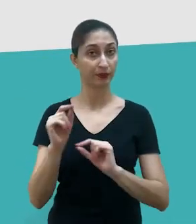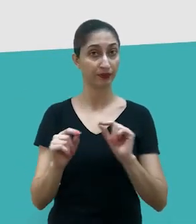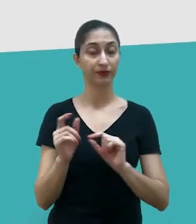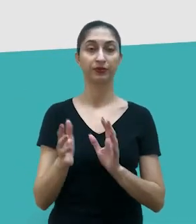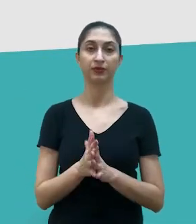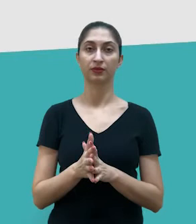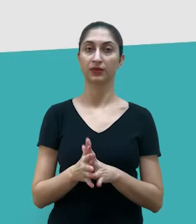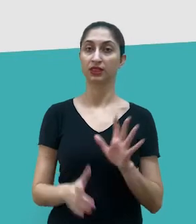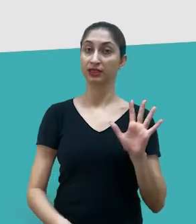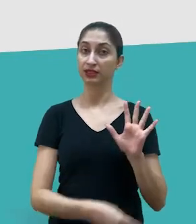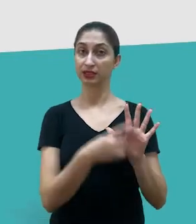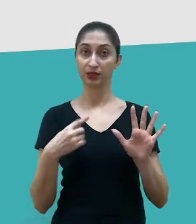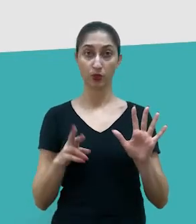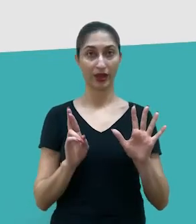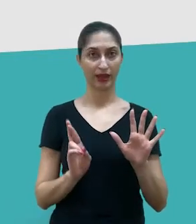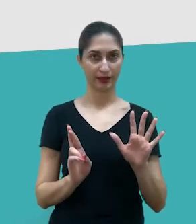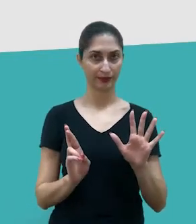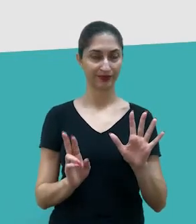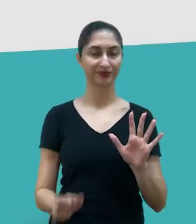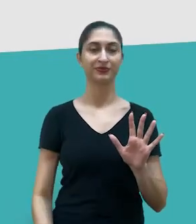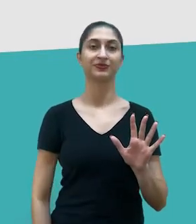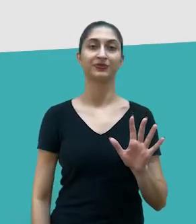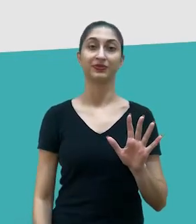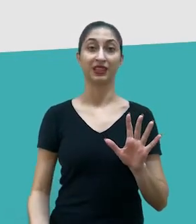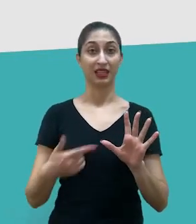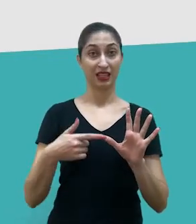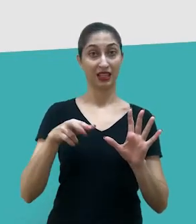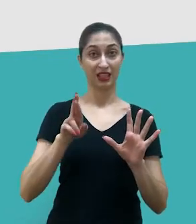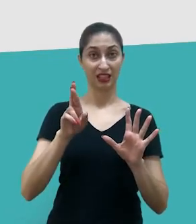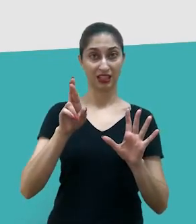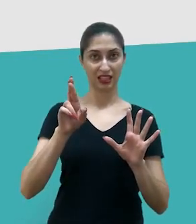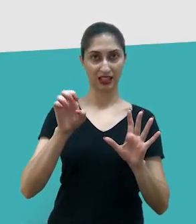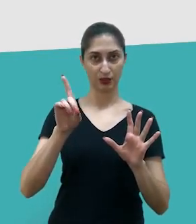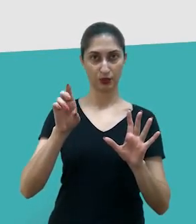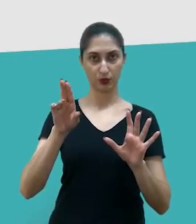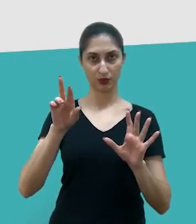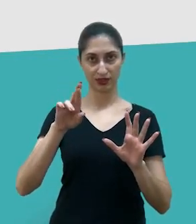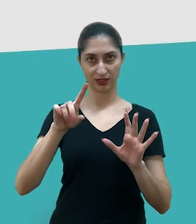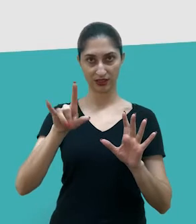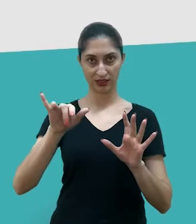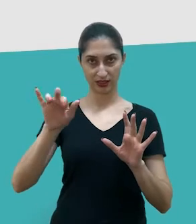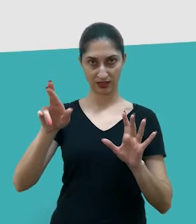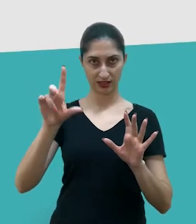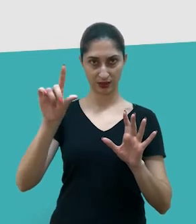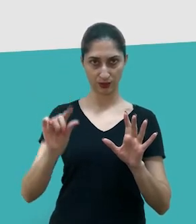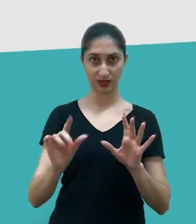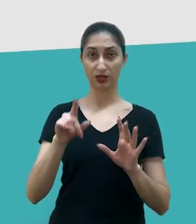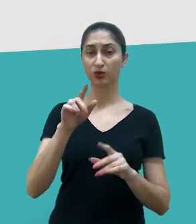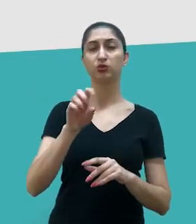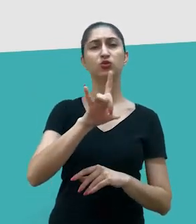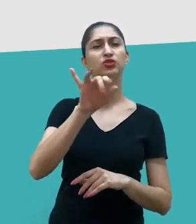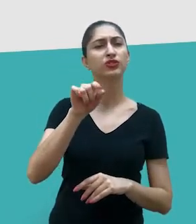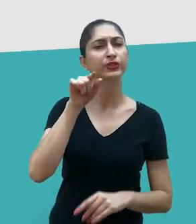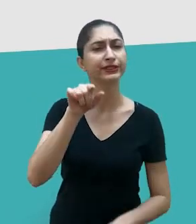nos 5 R's. Vamos lá? Reduzir. Abra seu guarda-roupa num dia que